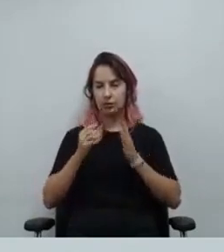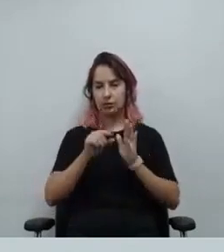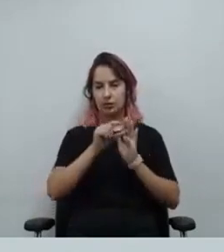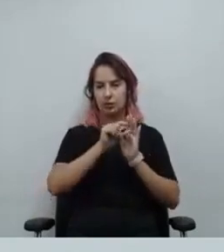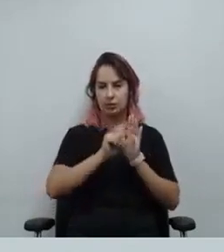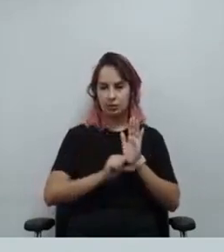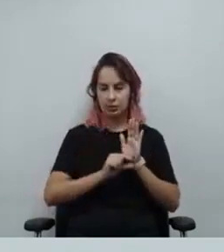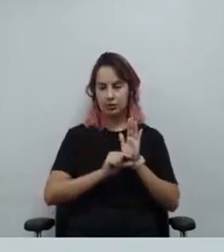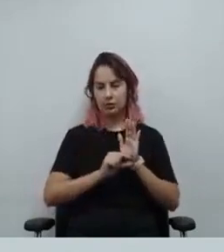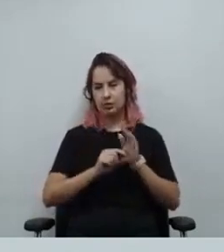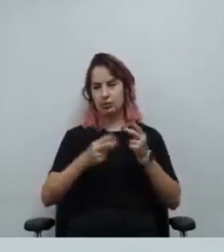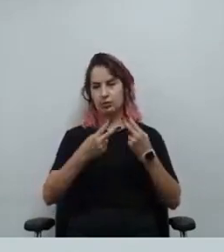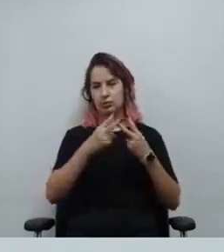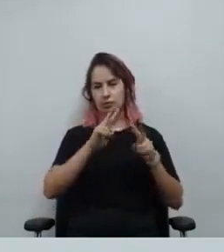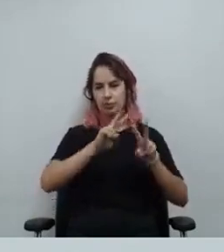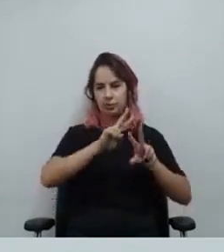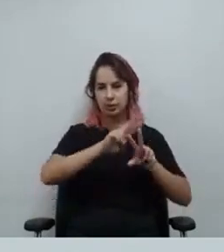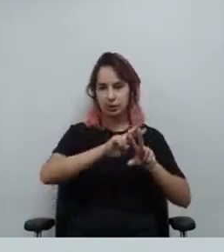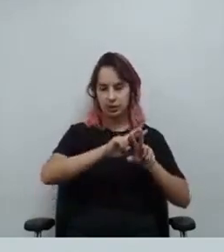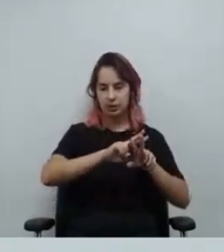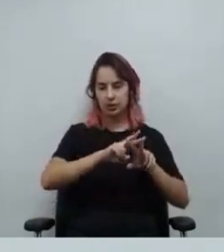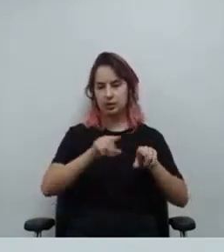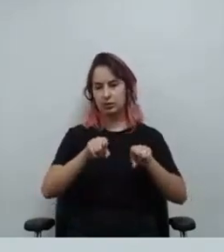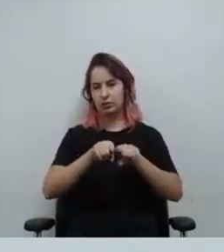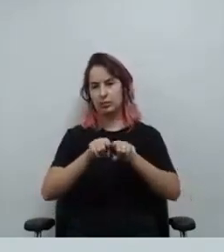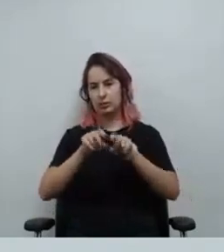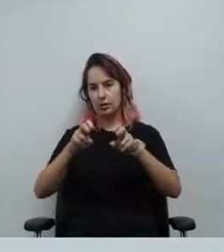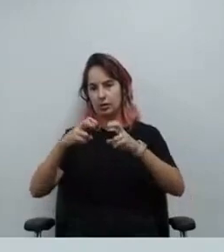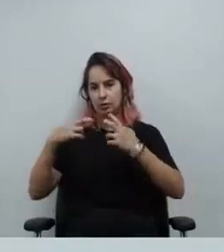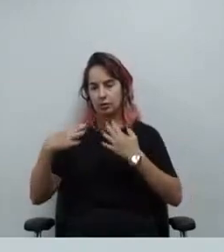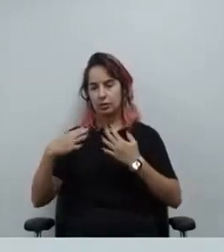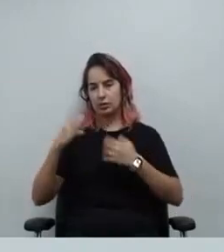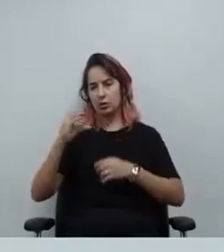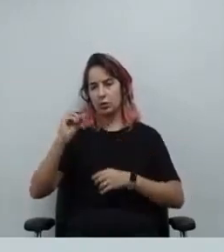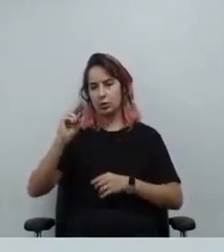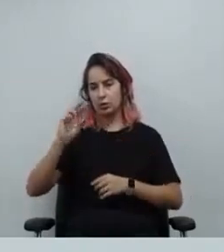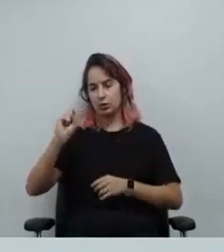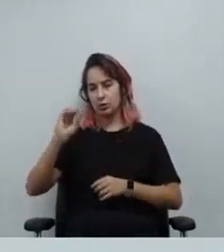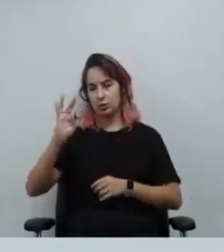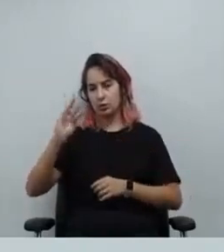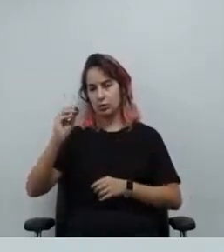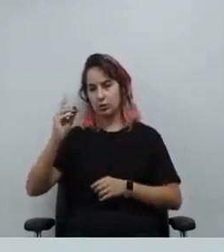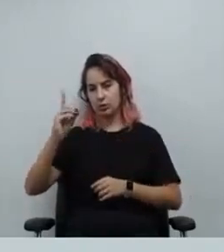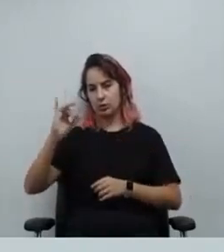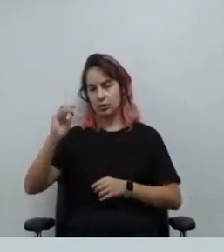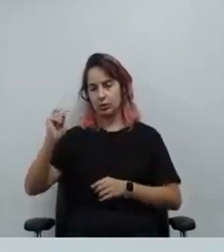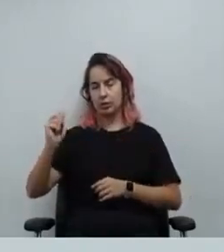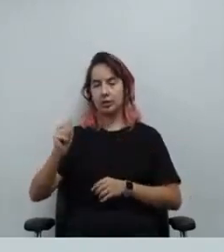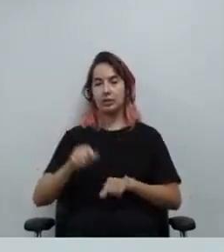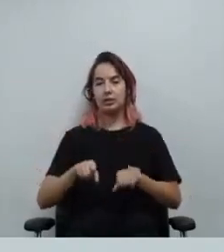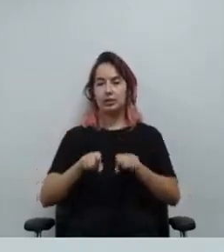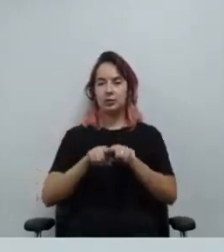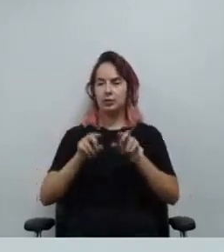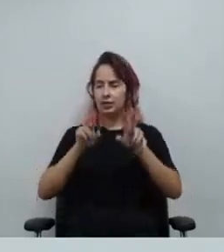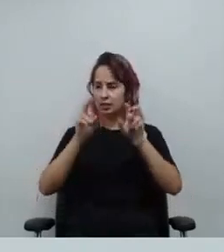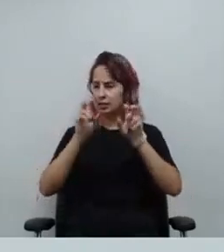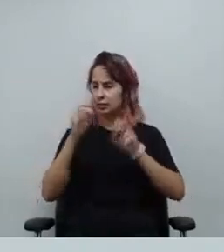de presídios, audiências de custódia, diversos temas importantes. O ministro